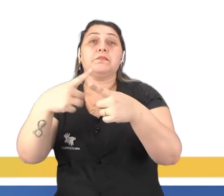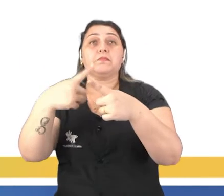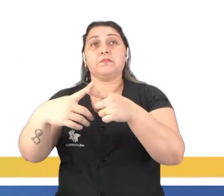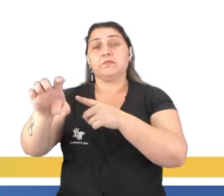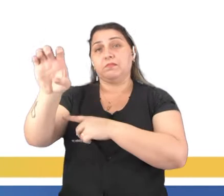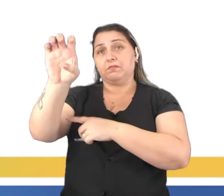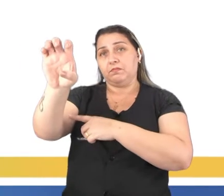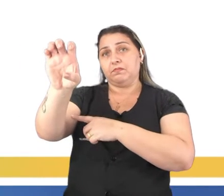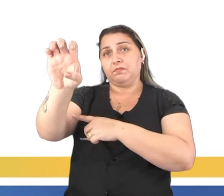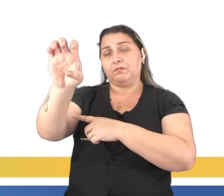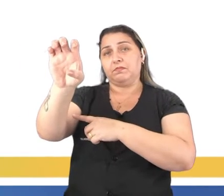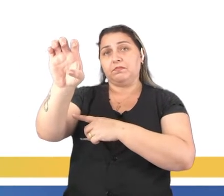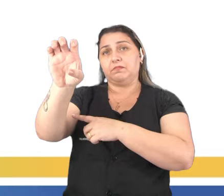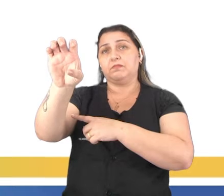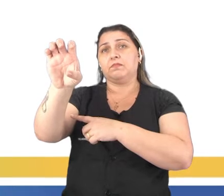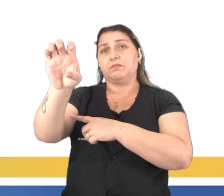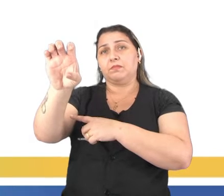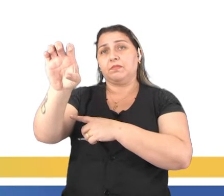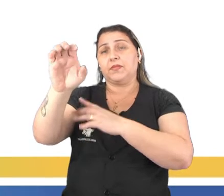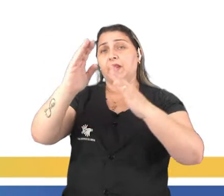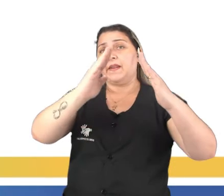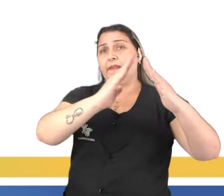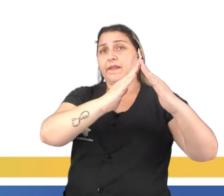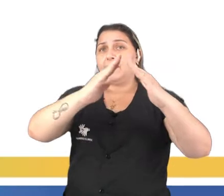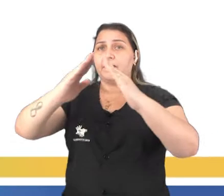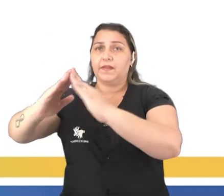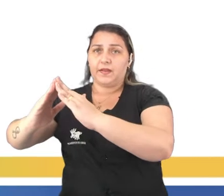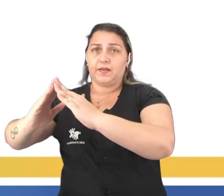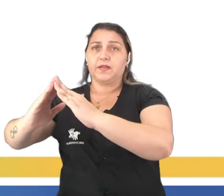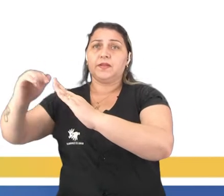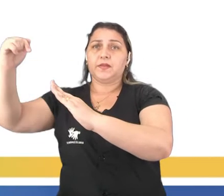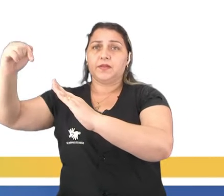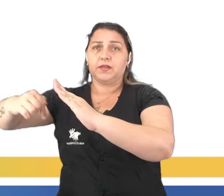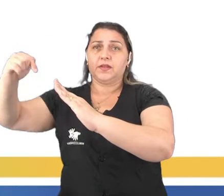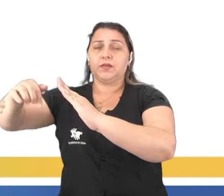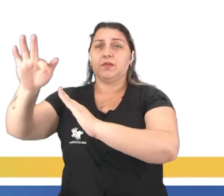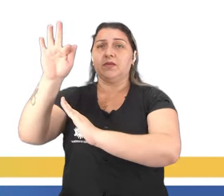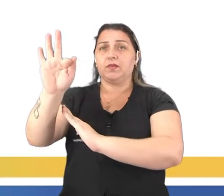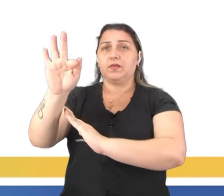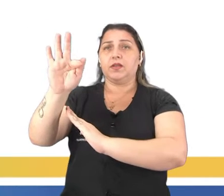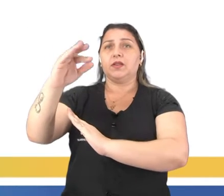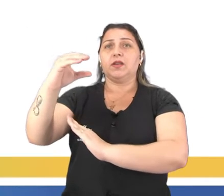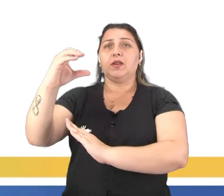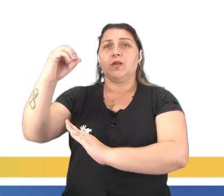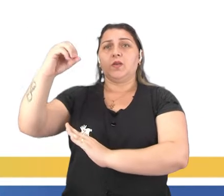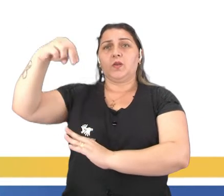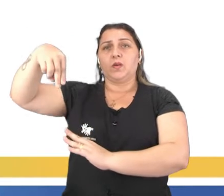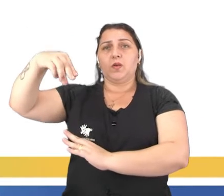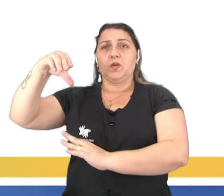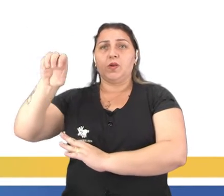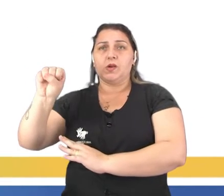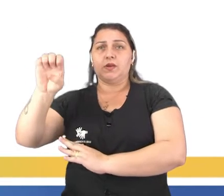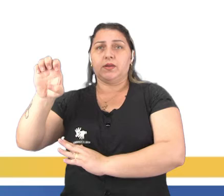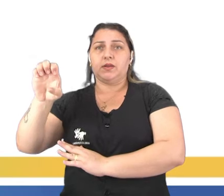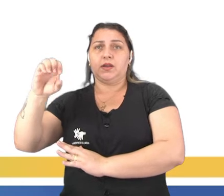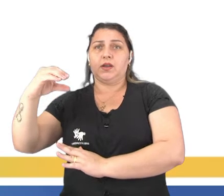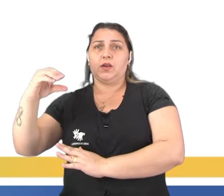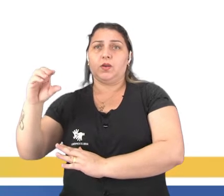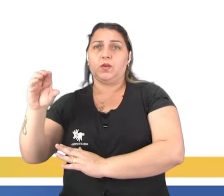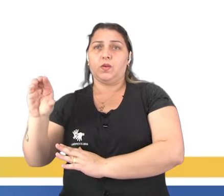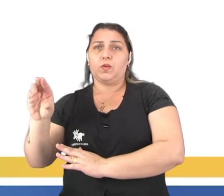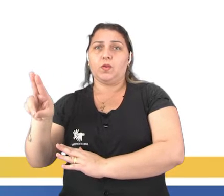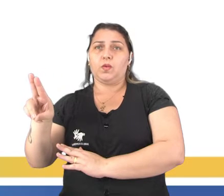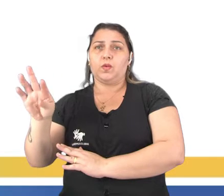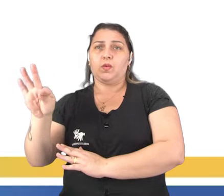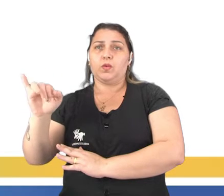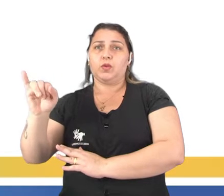E é um lado vizinho aí, né? Um vértice vizinho do ângulo F que a gente chama de consecutivo, né? Então a gente não vai traçar segmentos